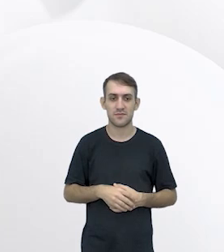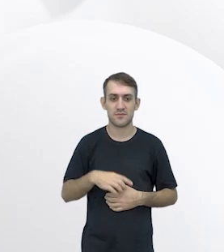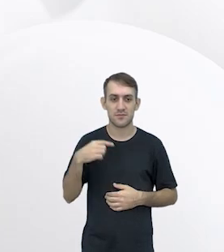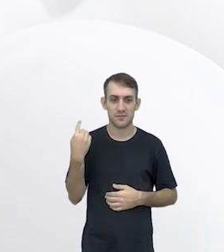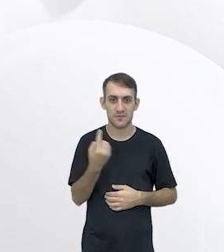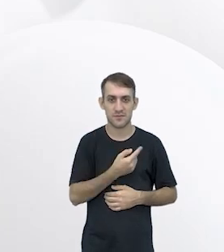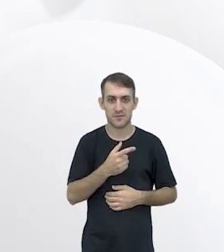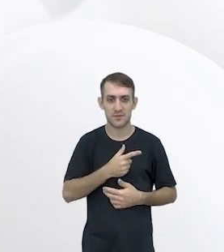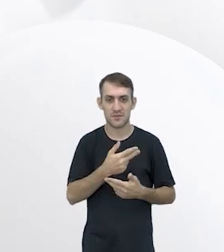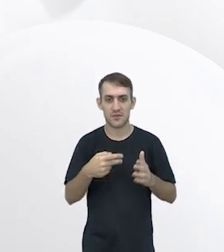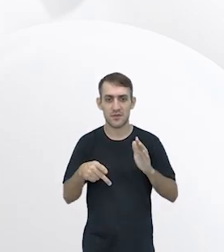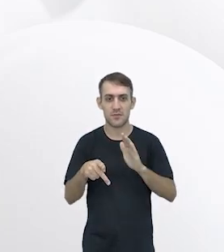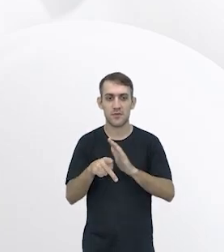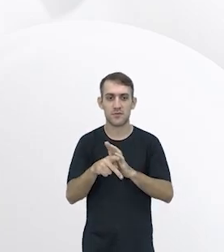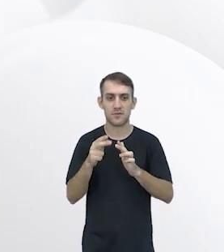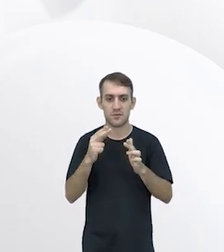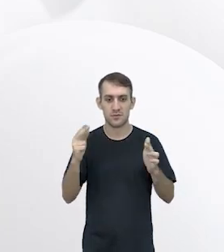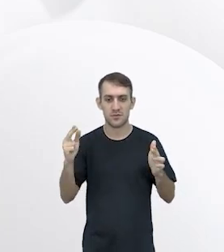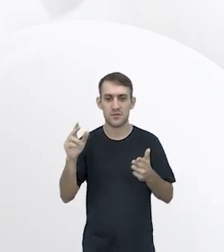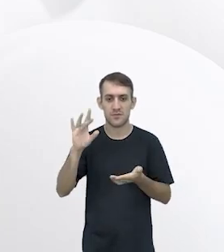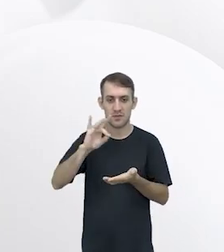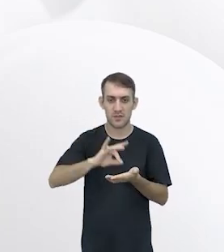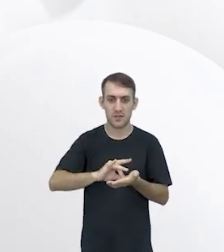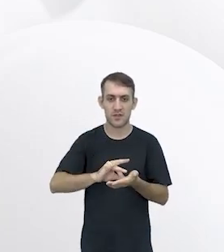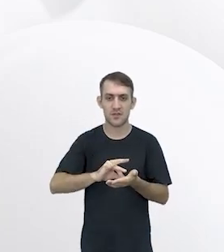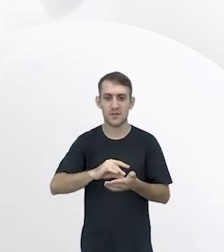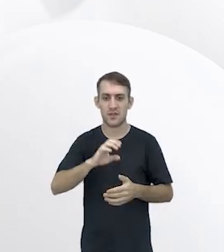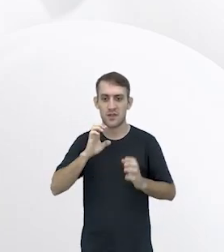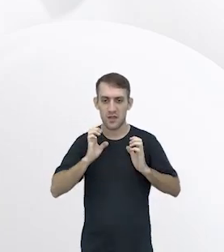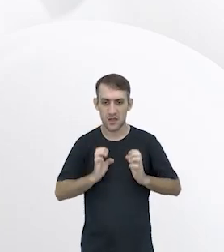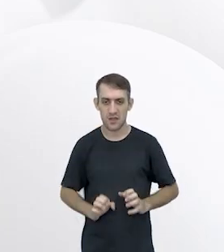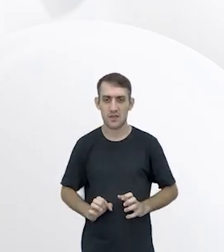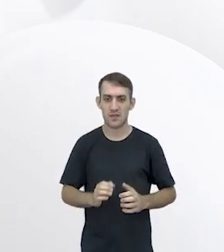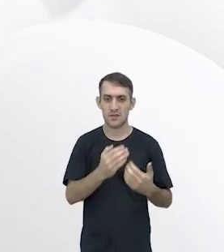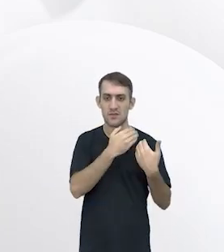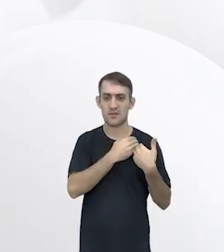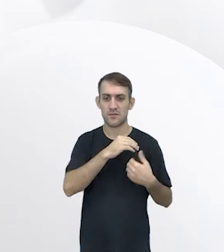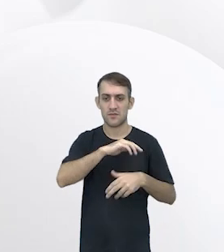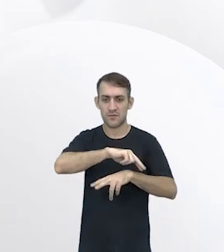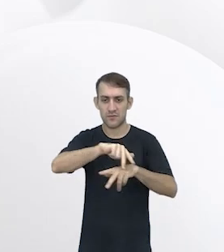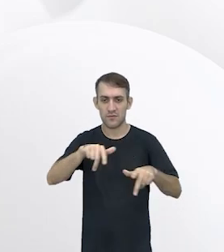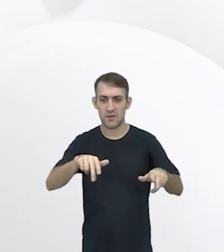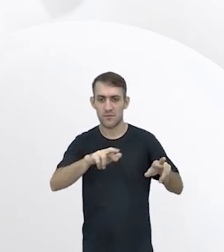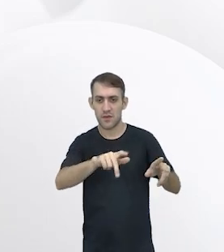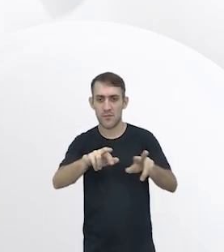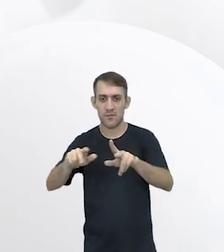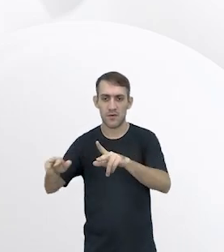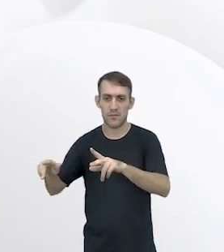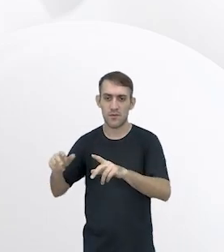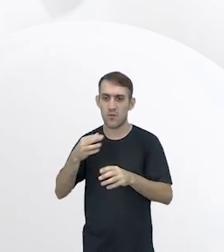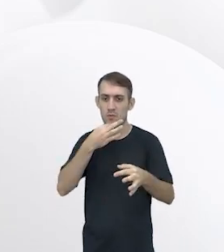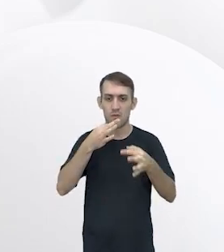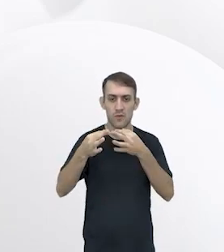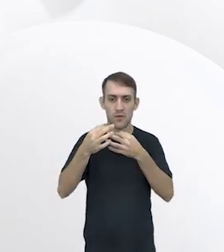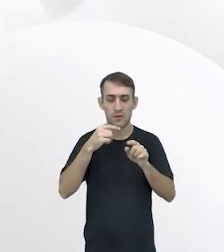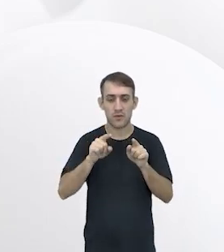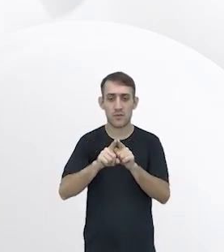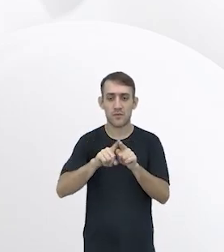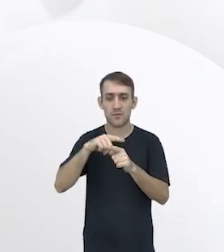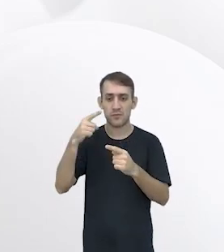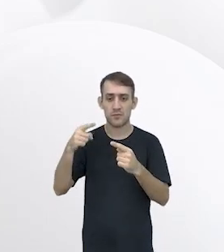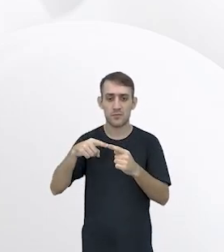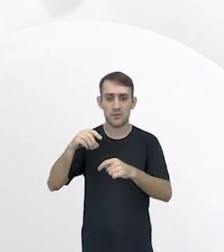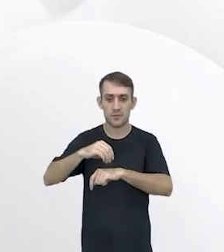base em argumentos consistentes, legais, éticos e responsáveis, distinguindo diferentes pontos de vista. E o objeto de